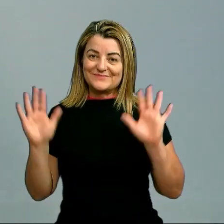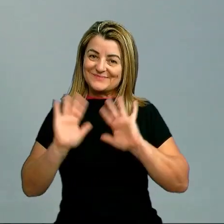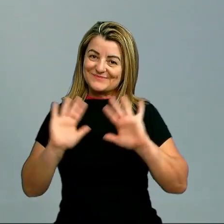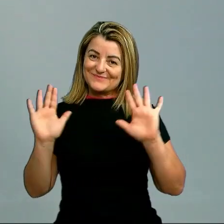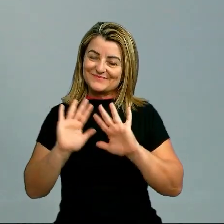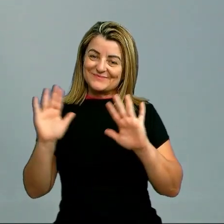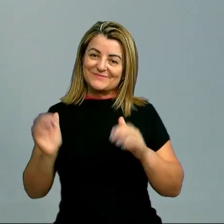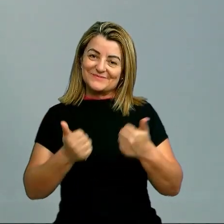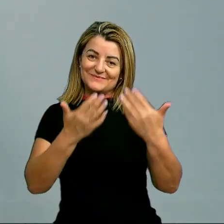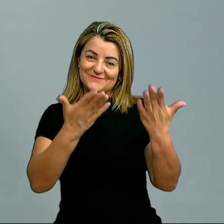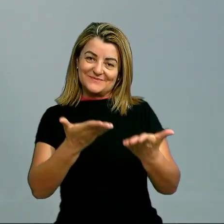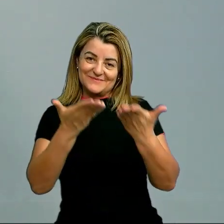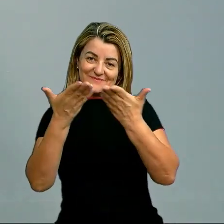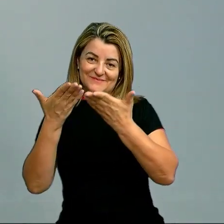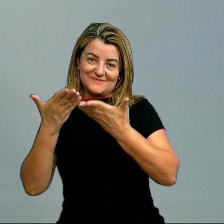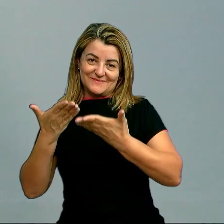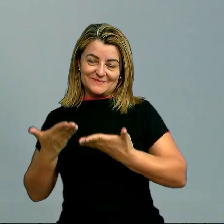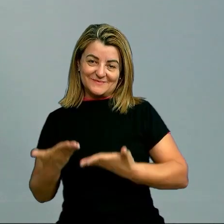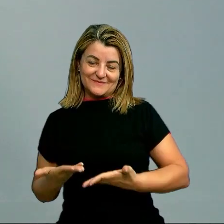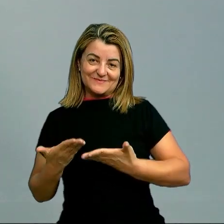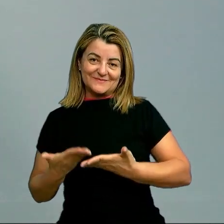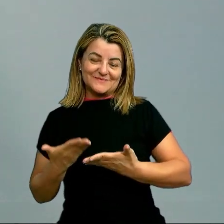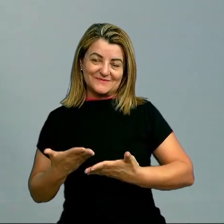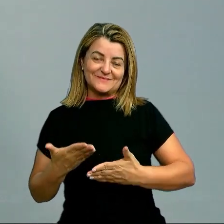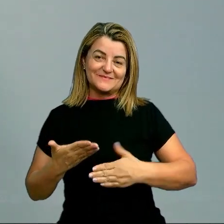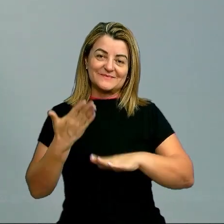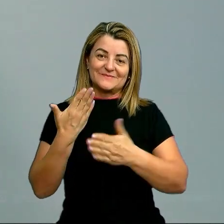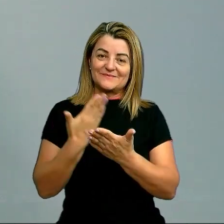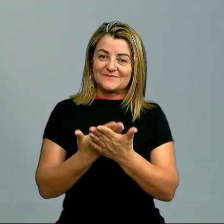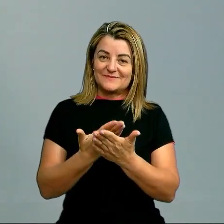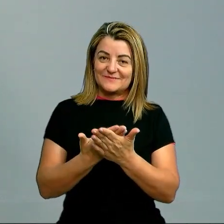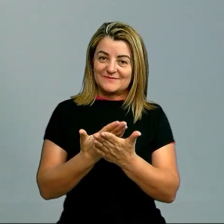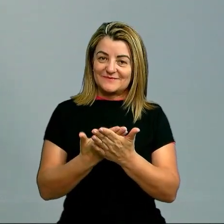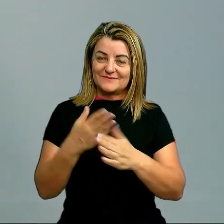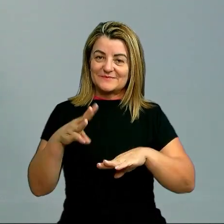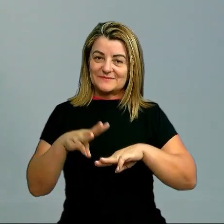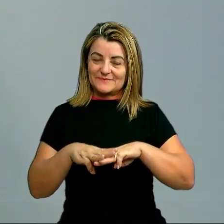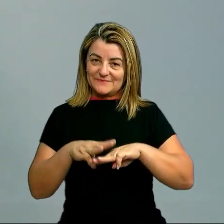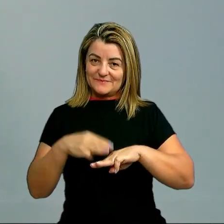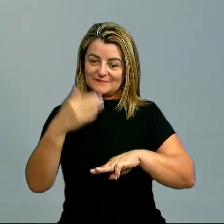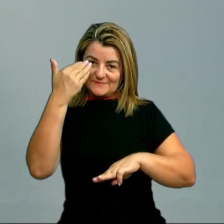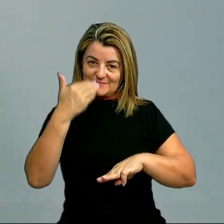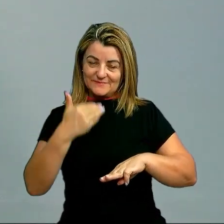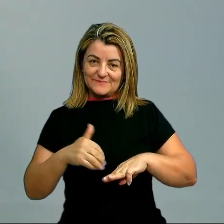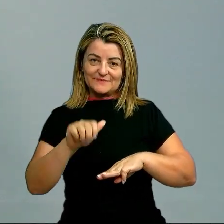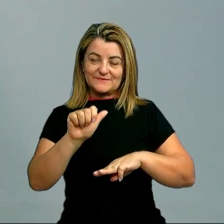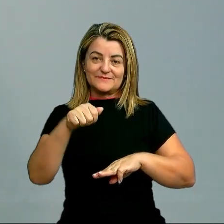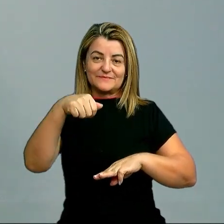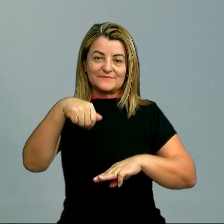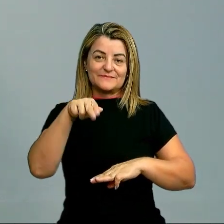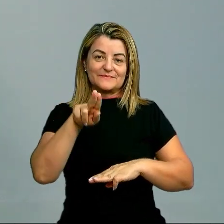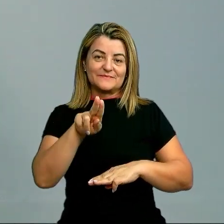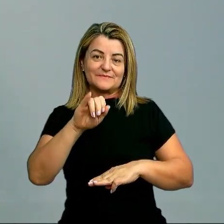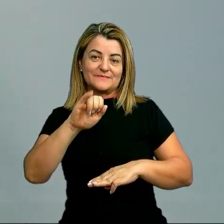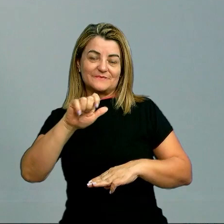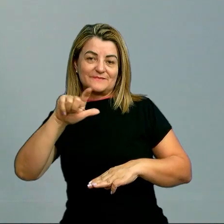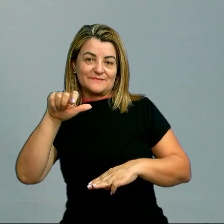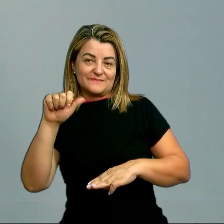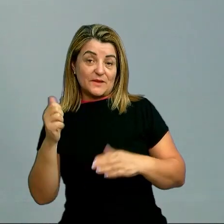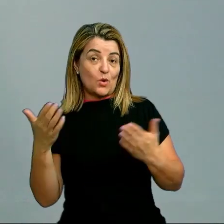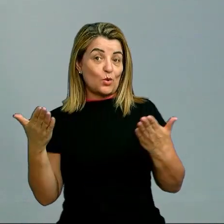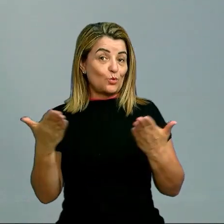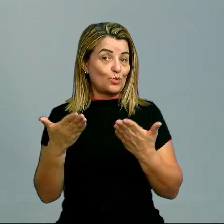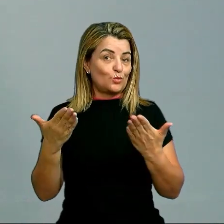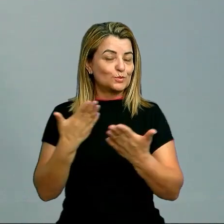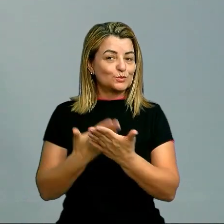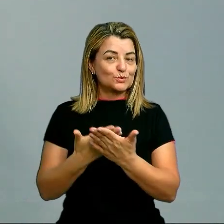Olá, sejam muito bem-vindos a mais uma aula de matemática. Eu sou o professor Áquila e hoje estudaremos a